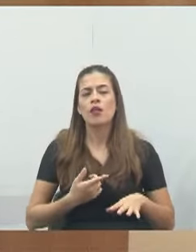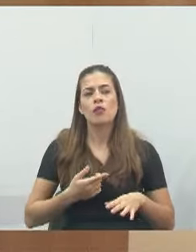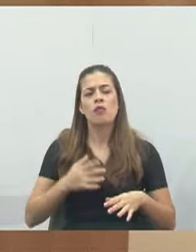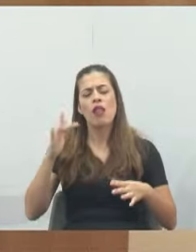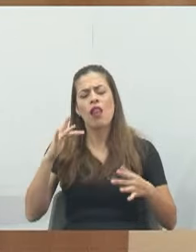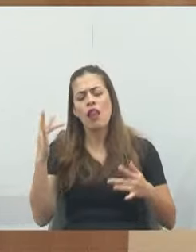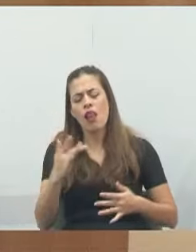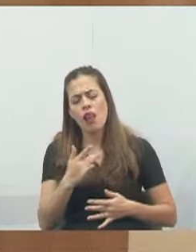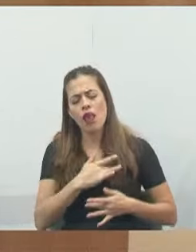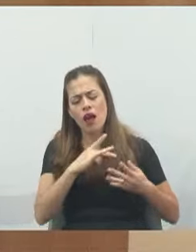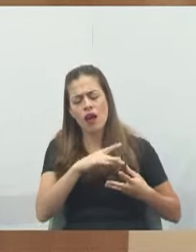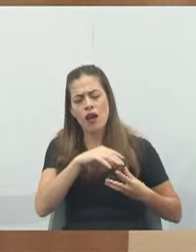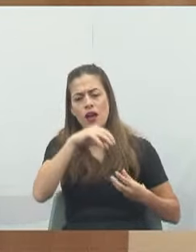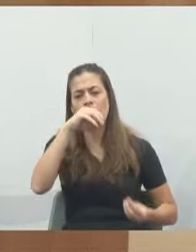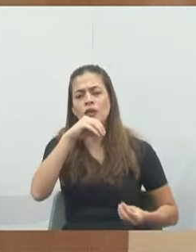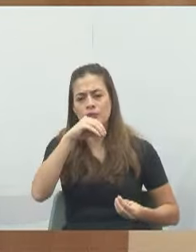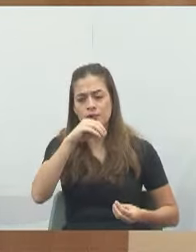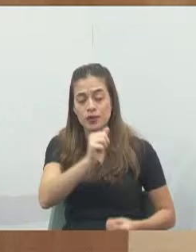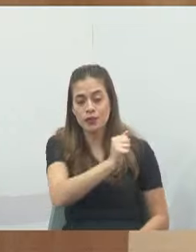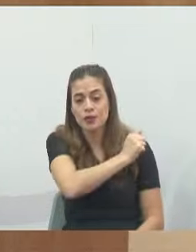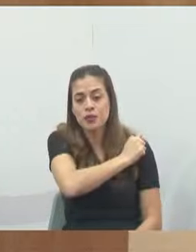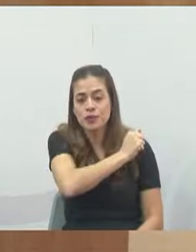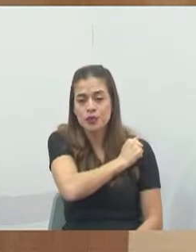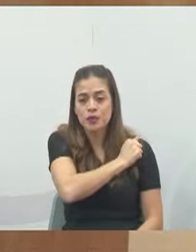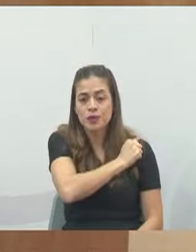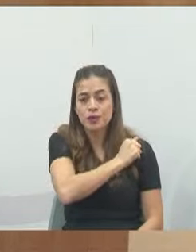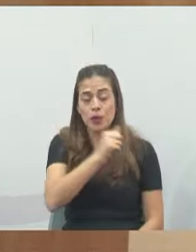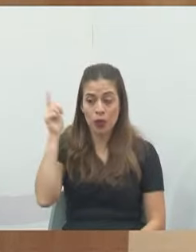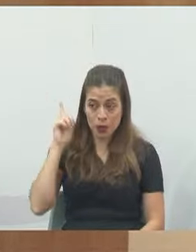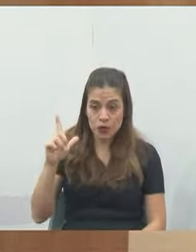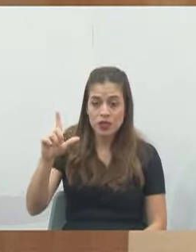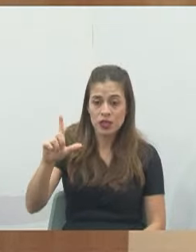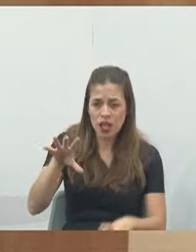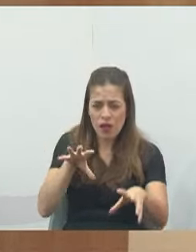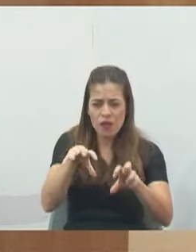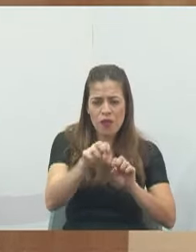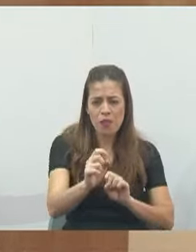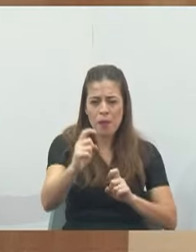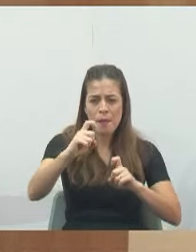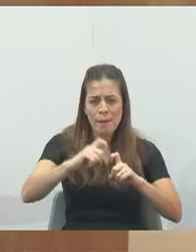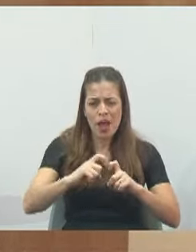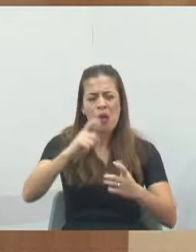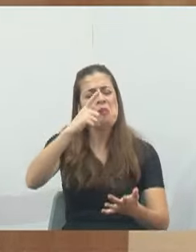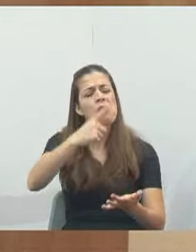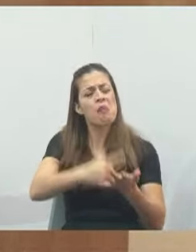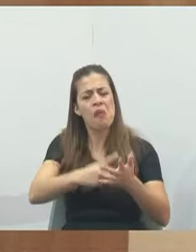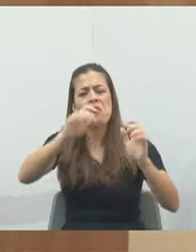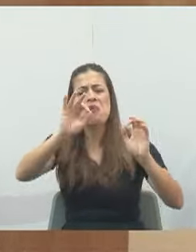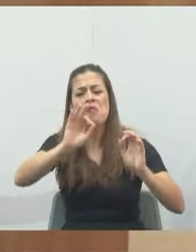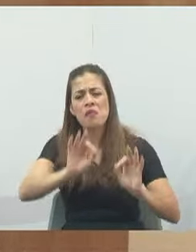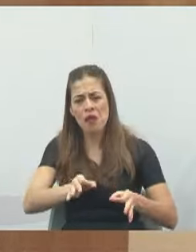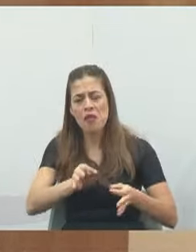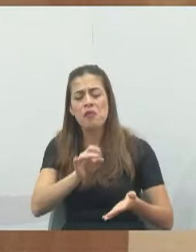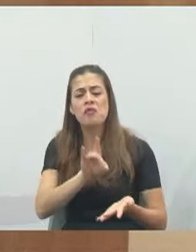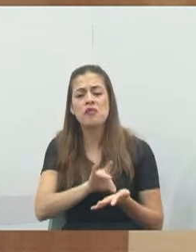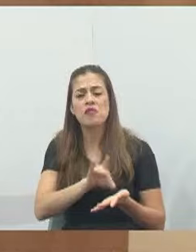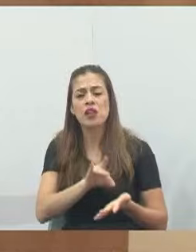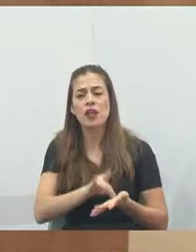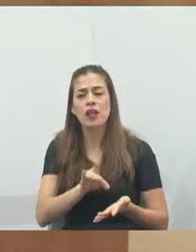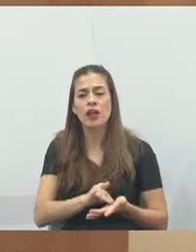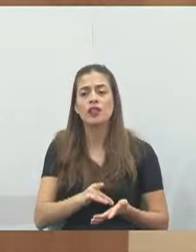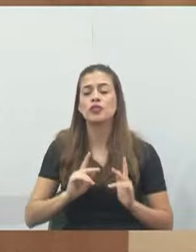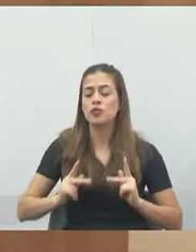nas almas dos nossos alunos, para que a gente consiga formar médicos comprometidos realmente com o ser humano, com a saúde